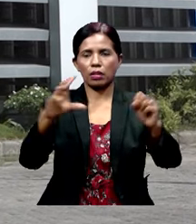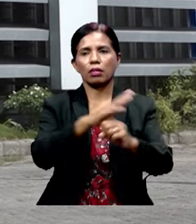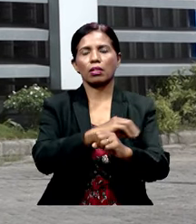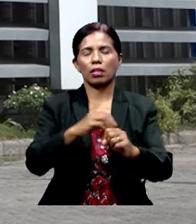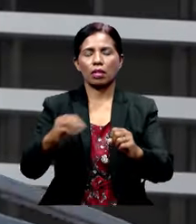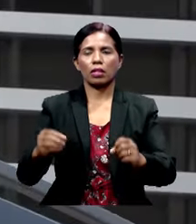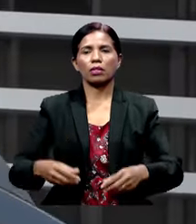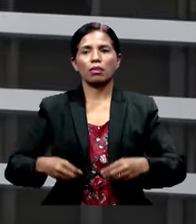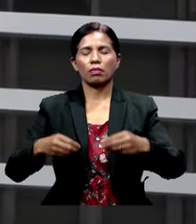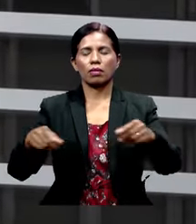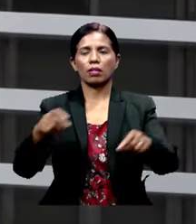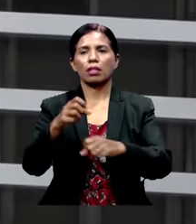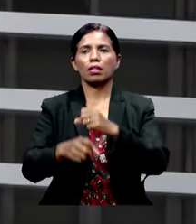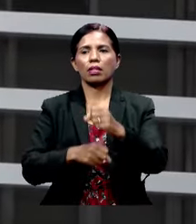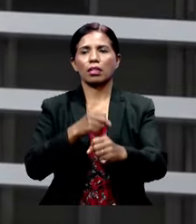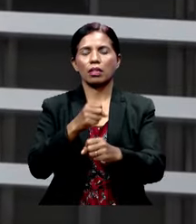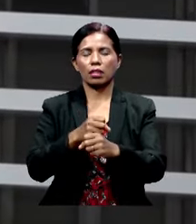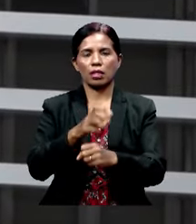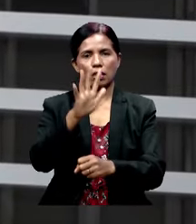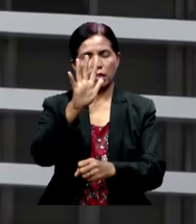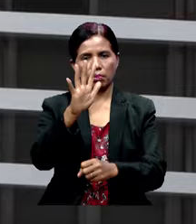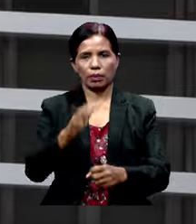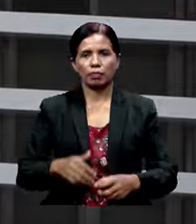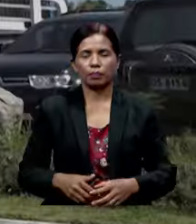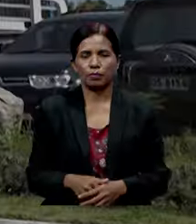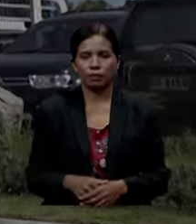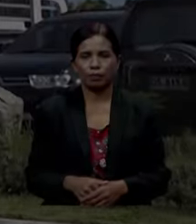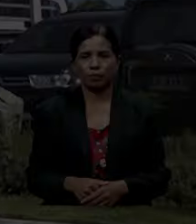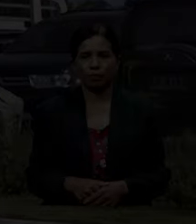a tu exerce mandato ida para Atina Lima. Luciano Amaral, Zaime dos Santos, GMN.